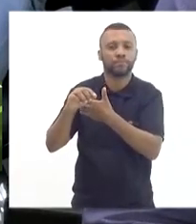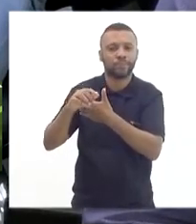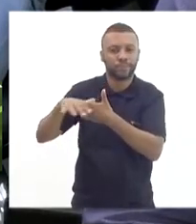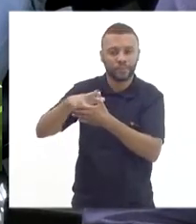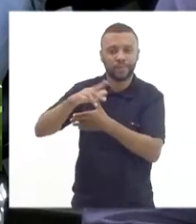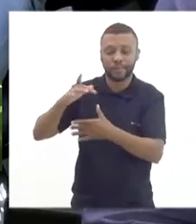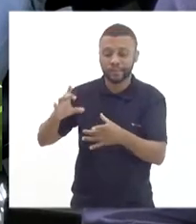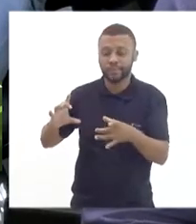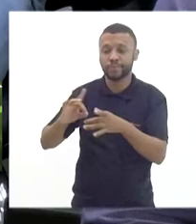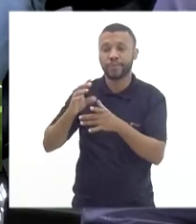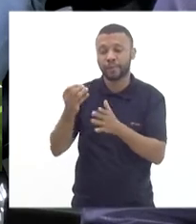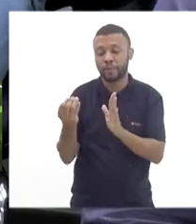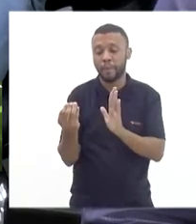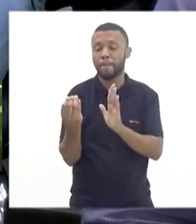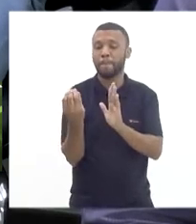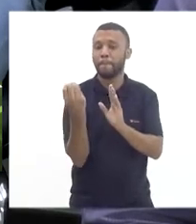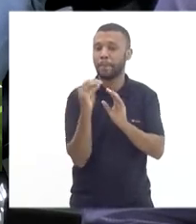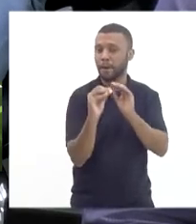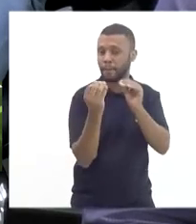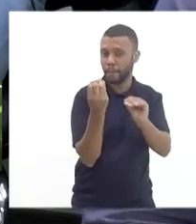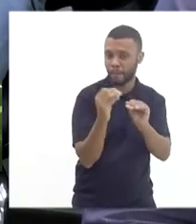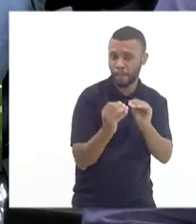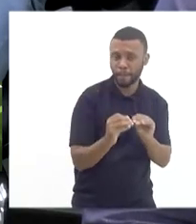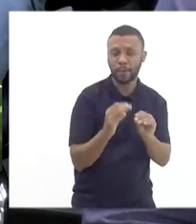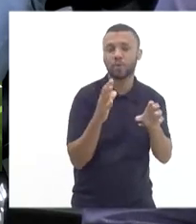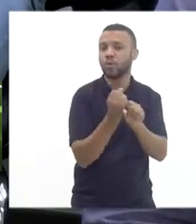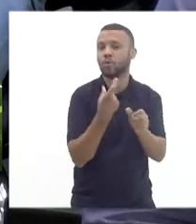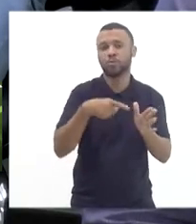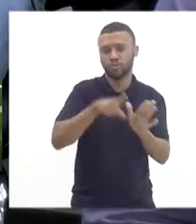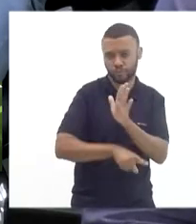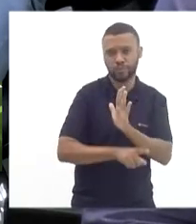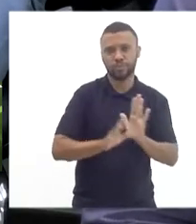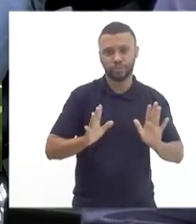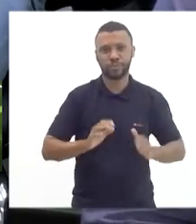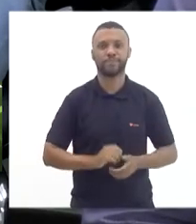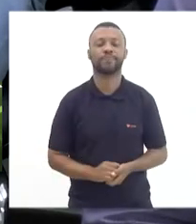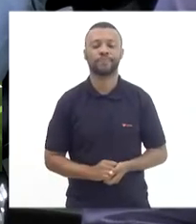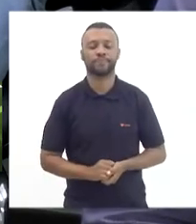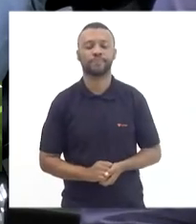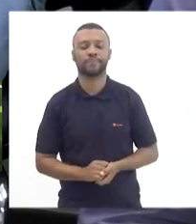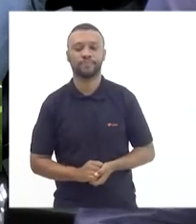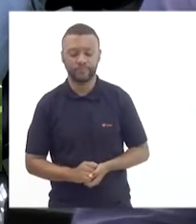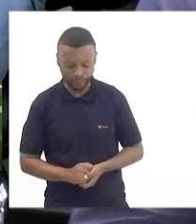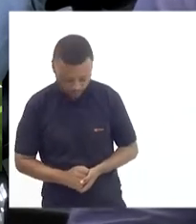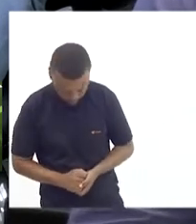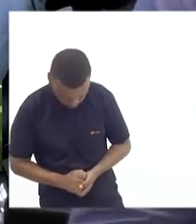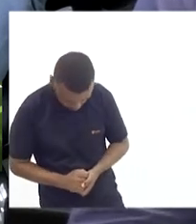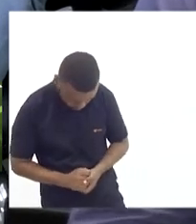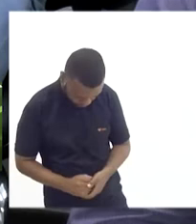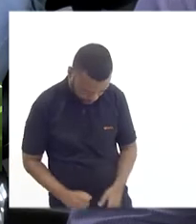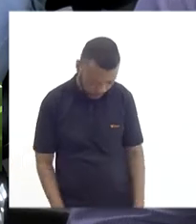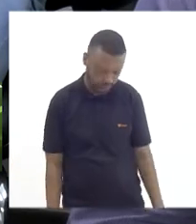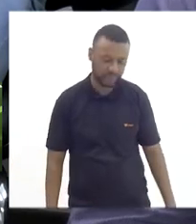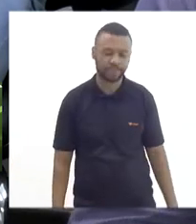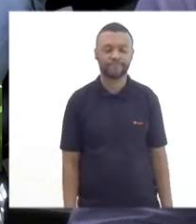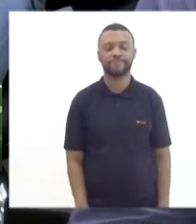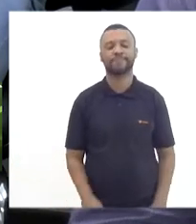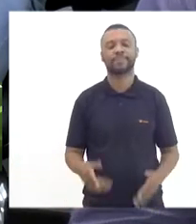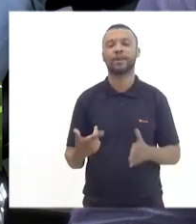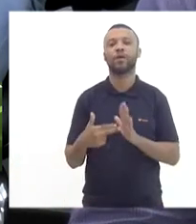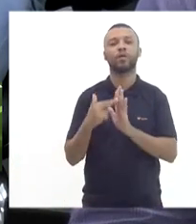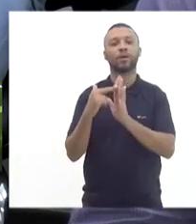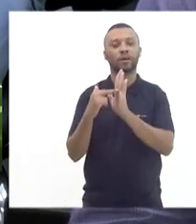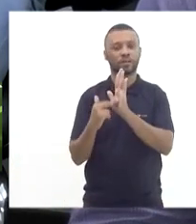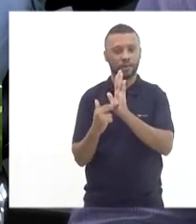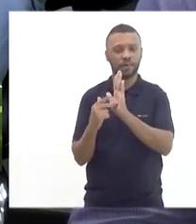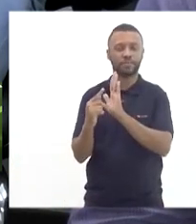lançamento do tributo, né? Então, o relatório que deveria ser